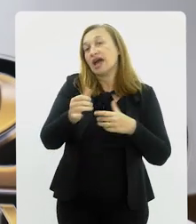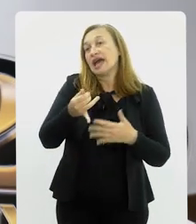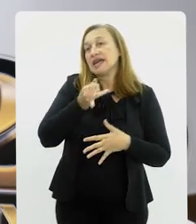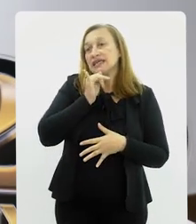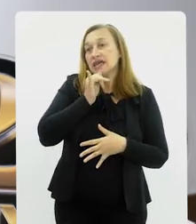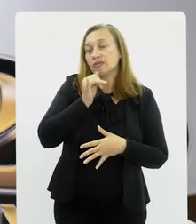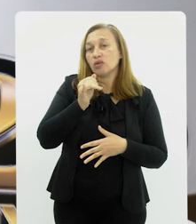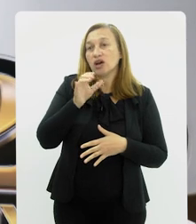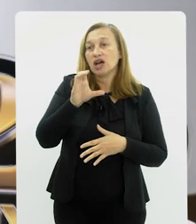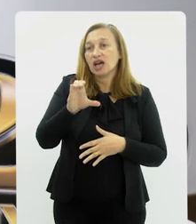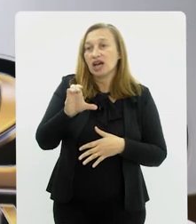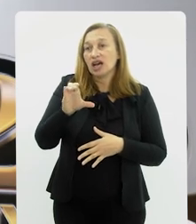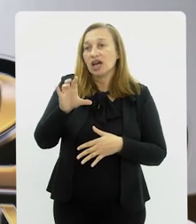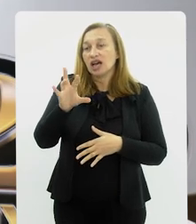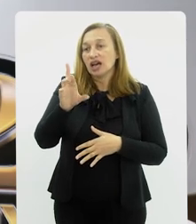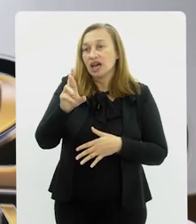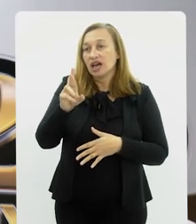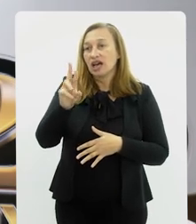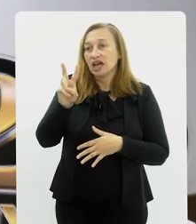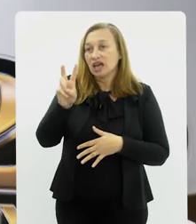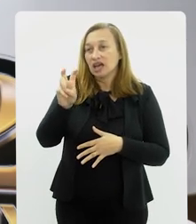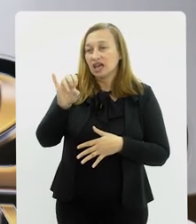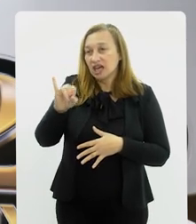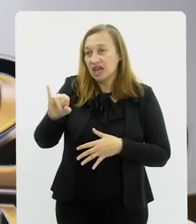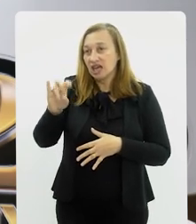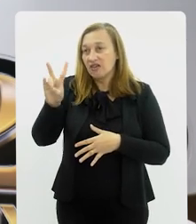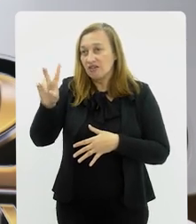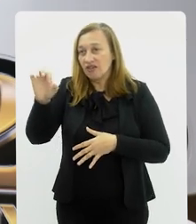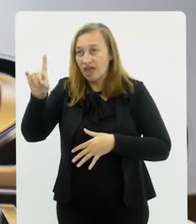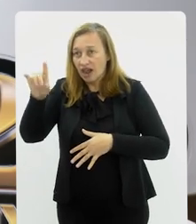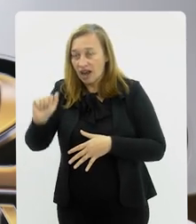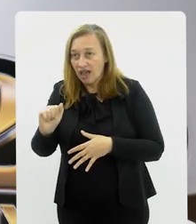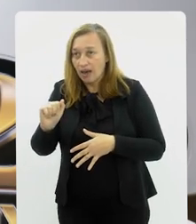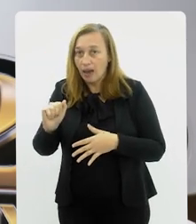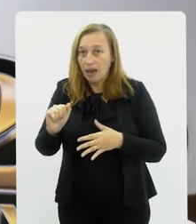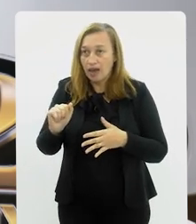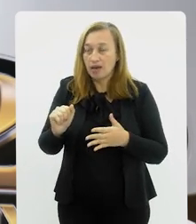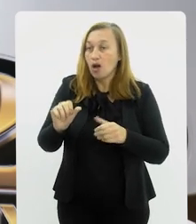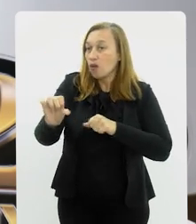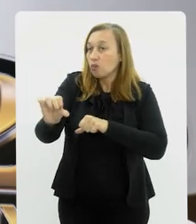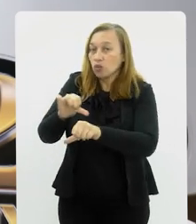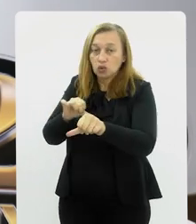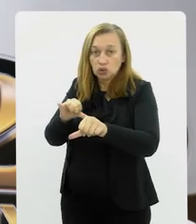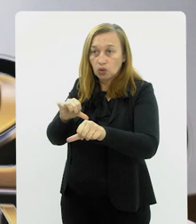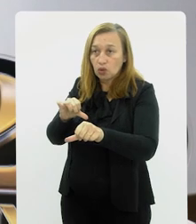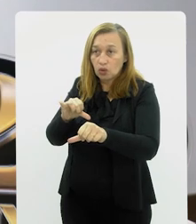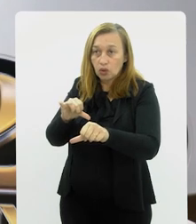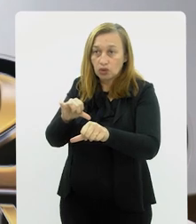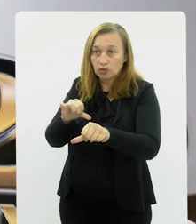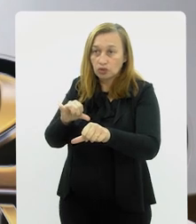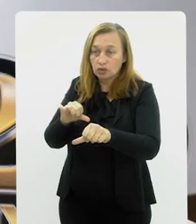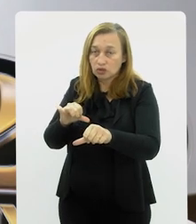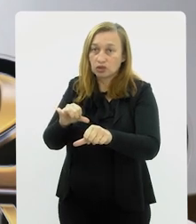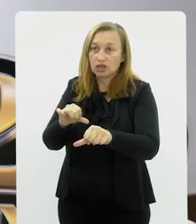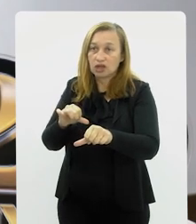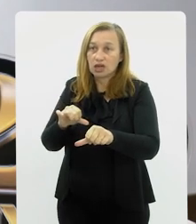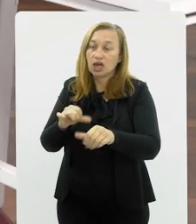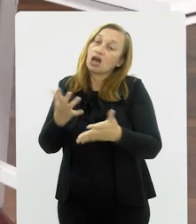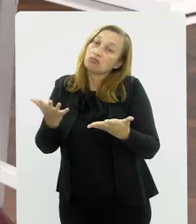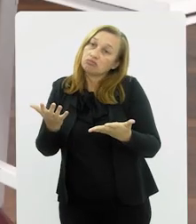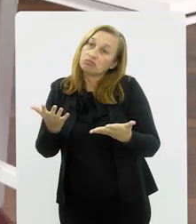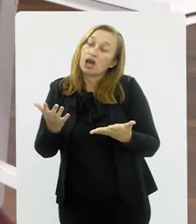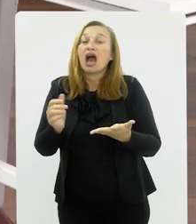como foi o caso do Crivella, que mudou e aí o Carnaval ficou sem verba. E São Paulo não corre esse risco, né?